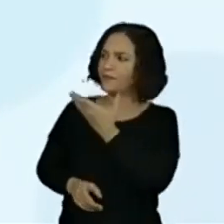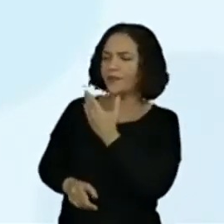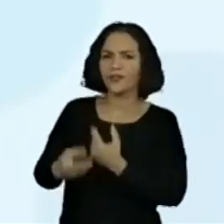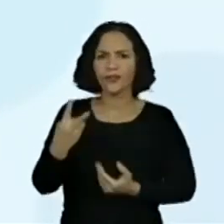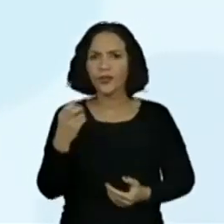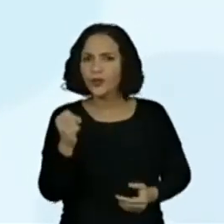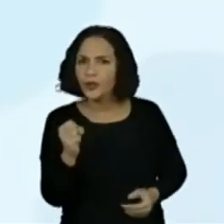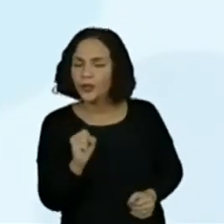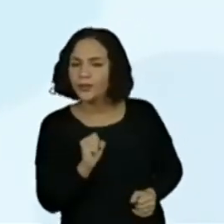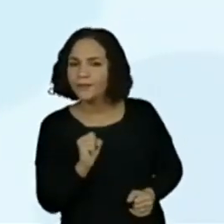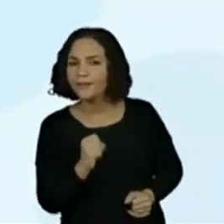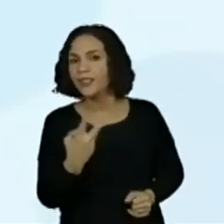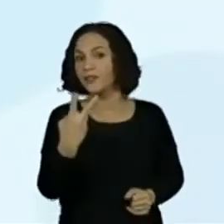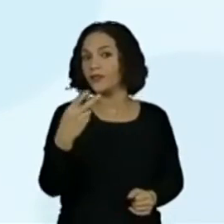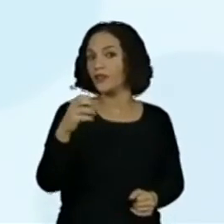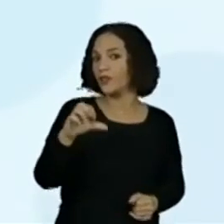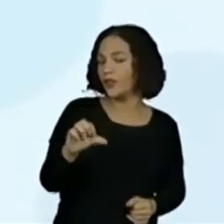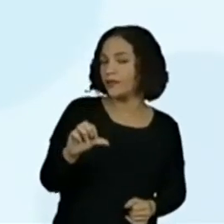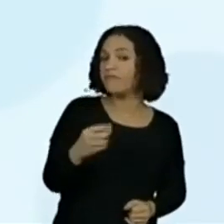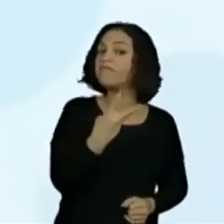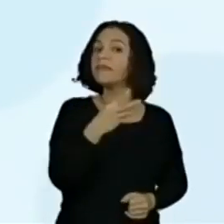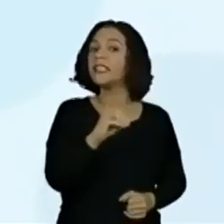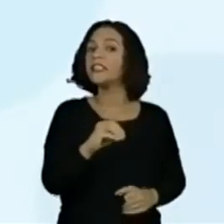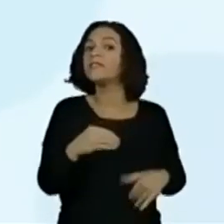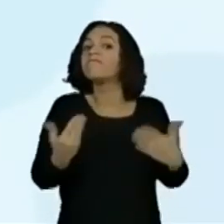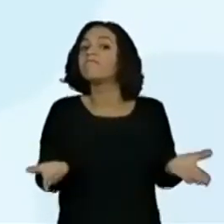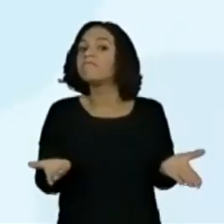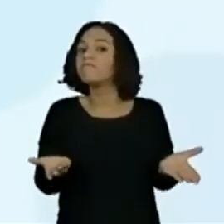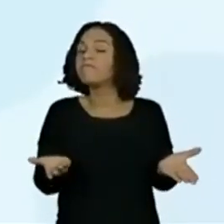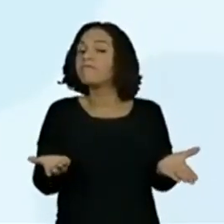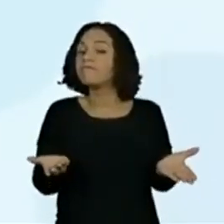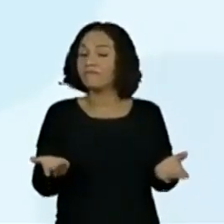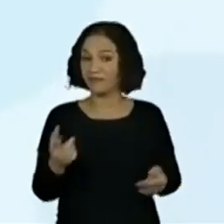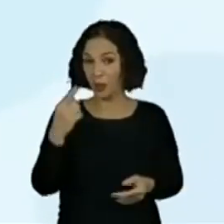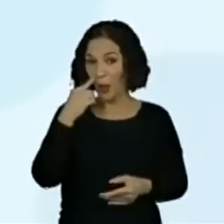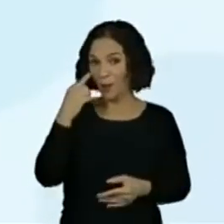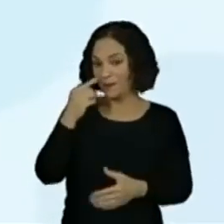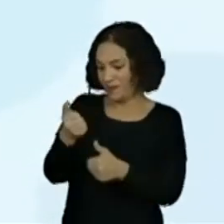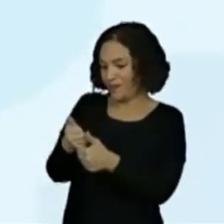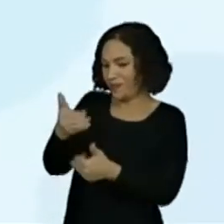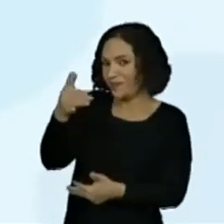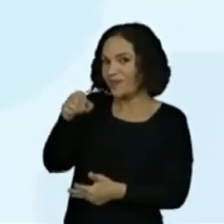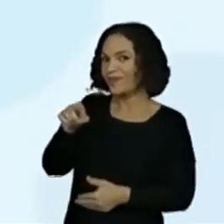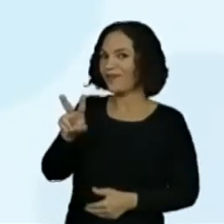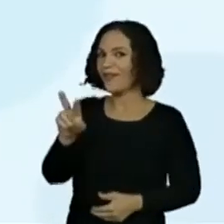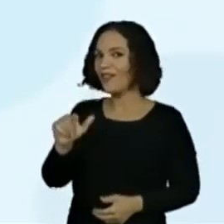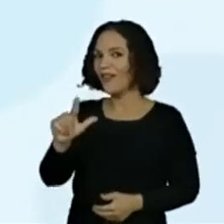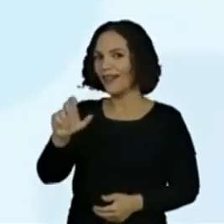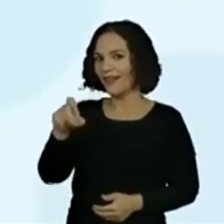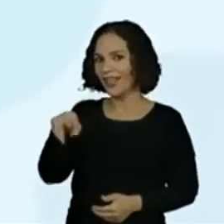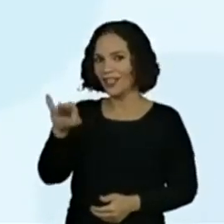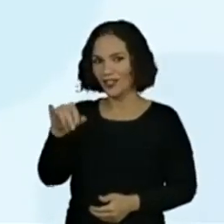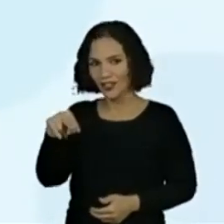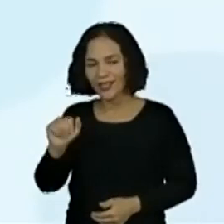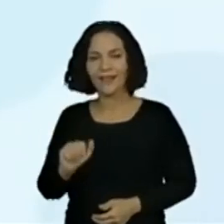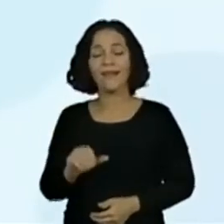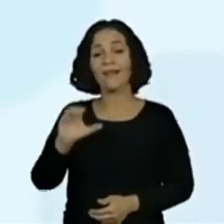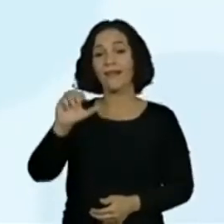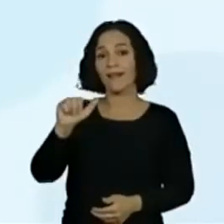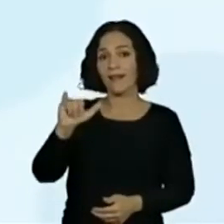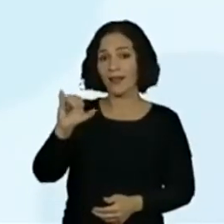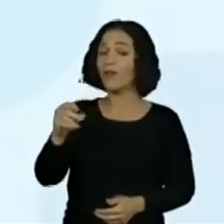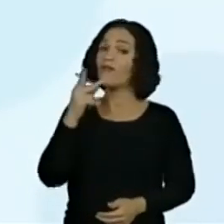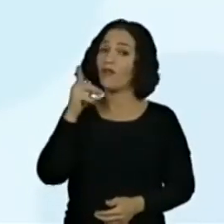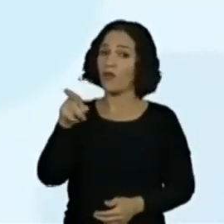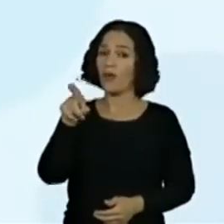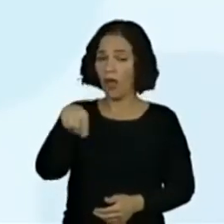28, 29 ou 30 lápis aí? Ó, a Valentina, o Caio, o Vinícius e a Yasmin